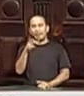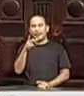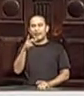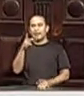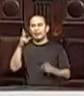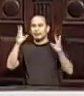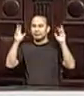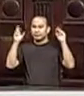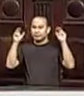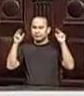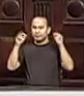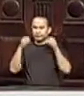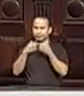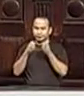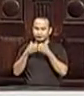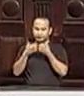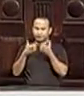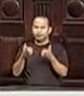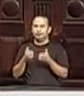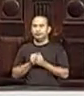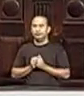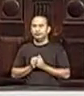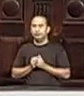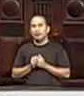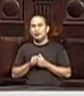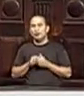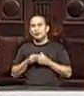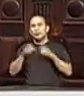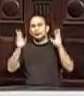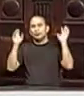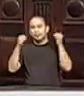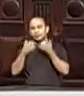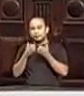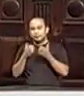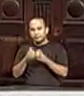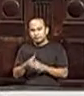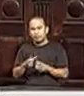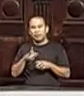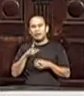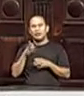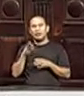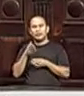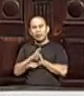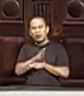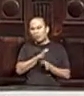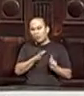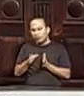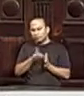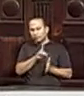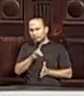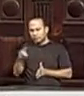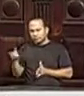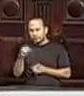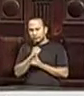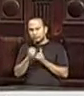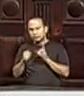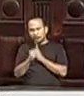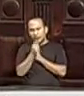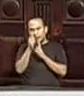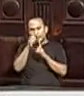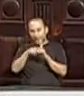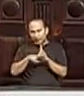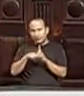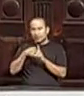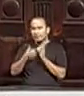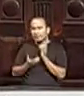tema de transportes. O tema de transportes vai entrar na ordem do dia da sociedade agora no próximo mês de